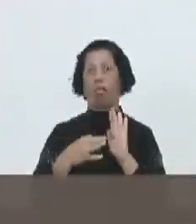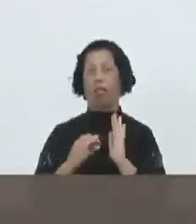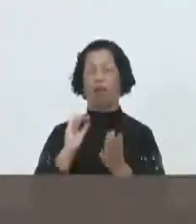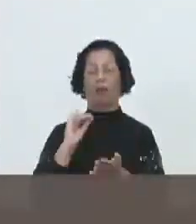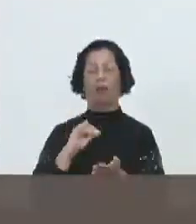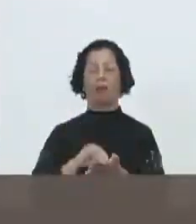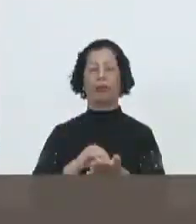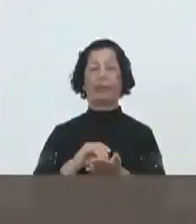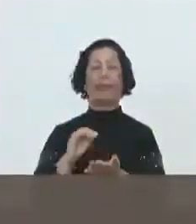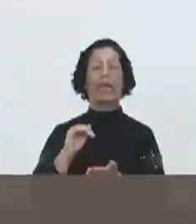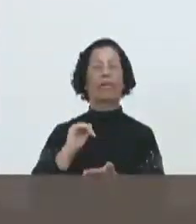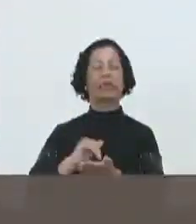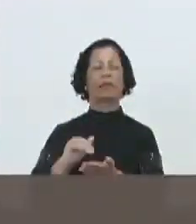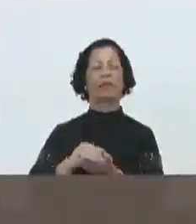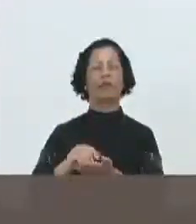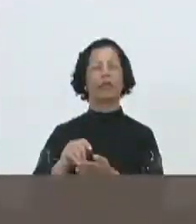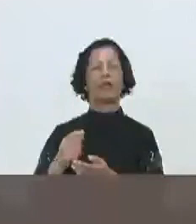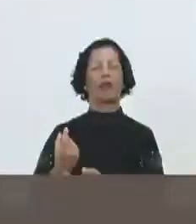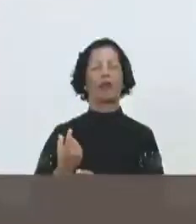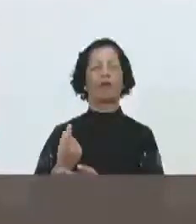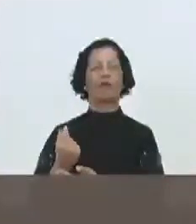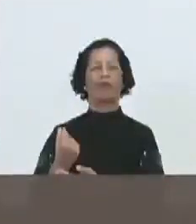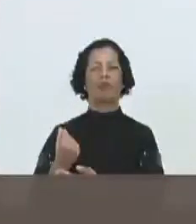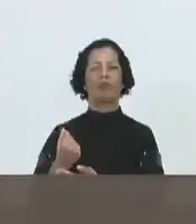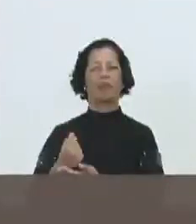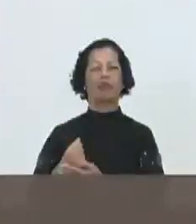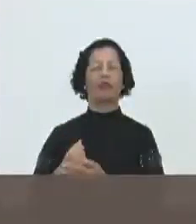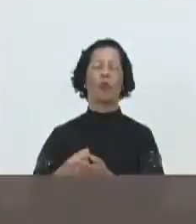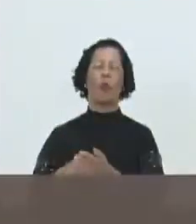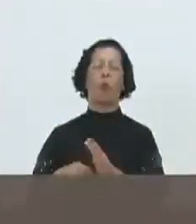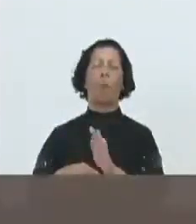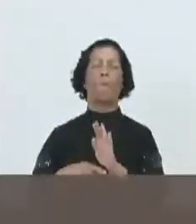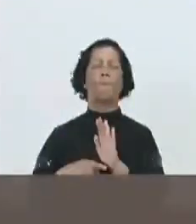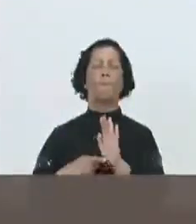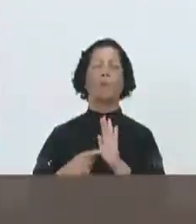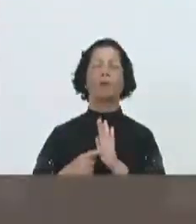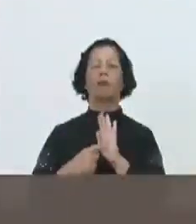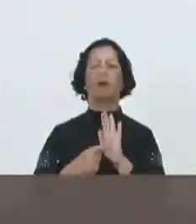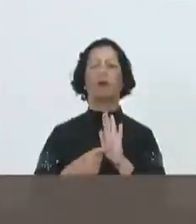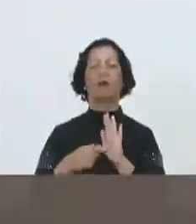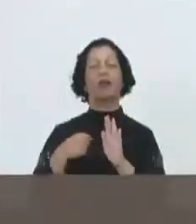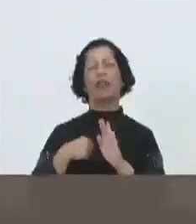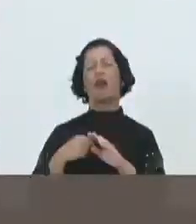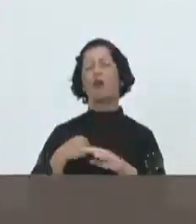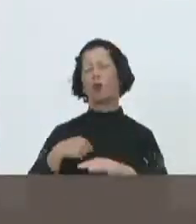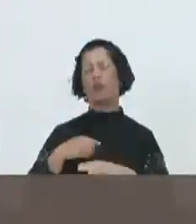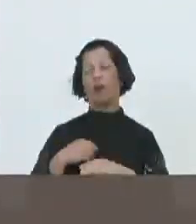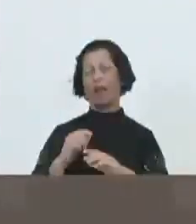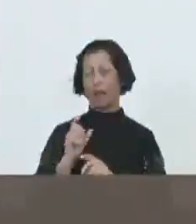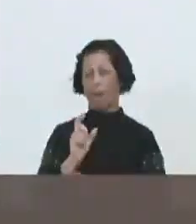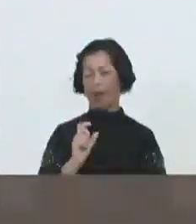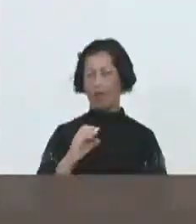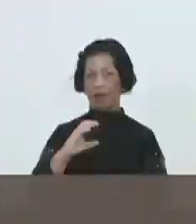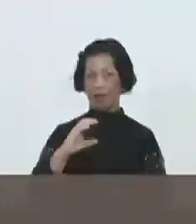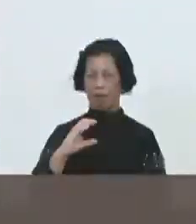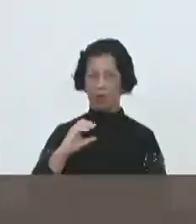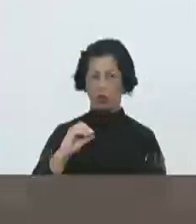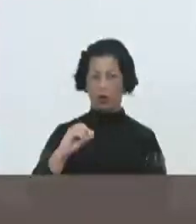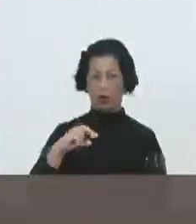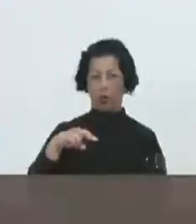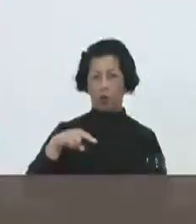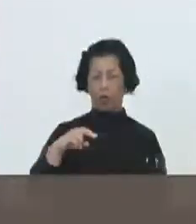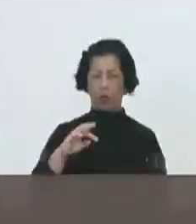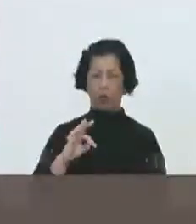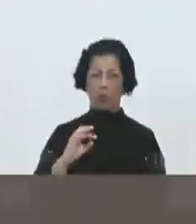tá toca de forma direta as pontas Porém quando eu digo confortável aqui não digo que a situação das pontas é